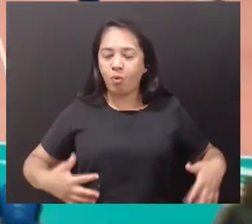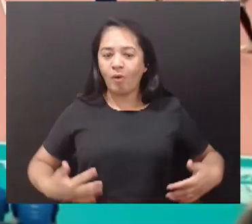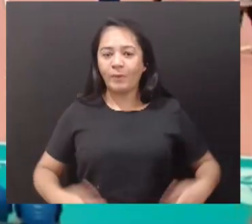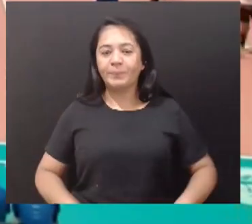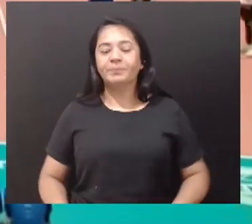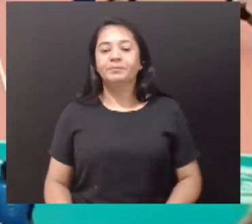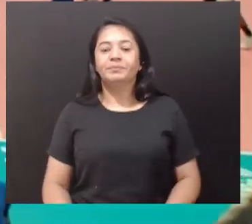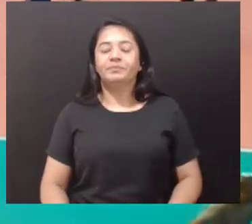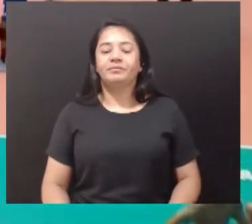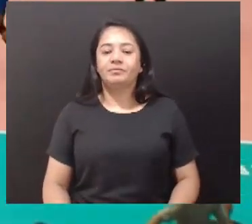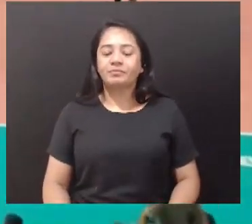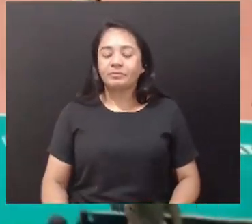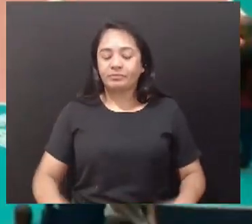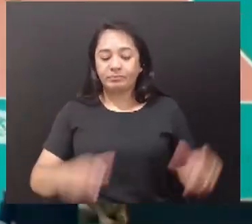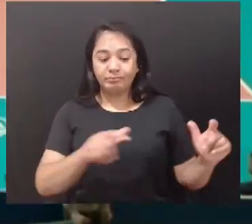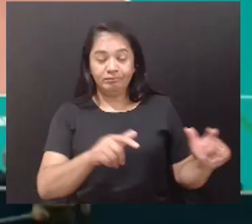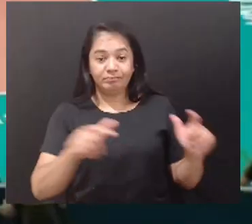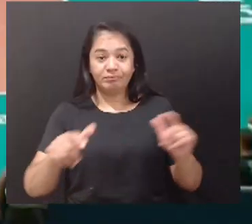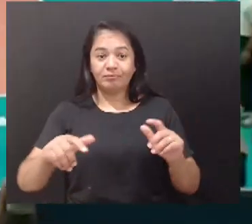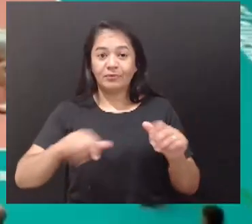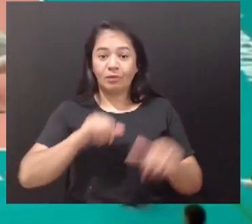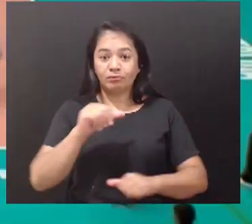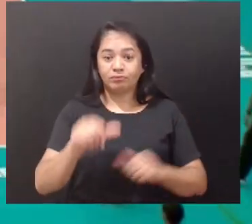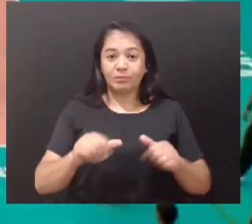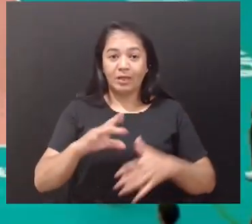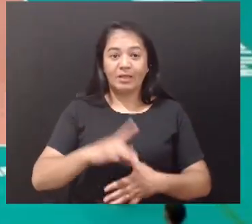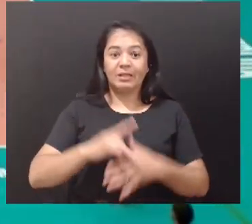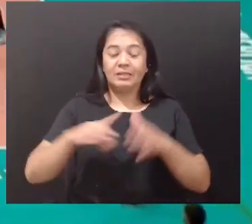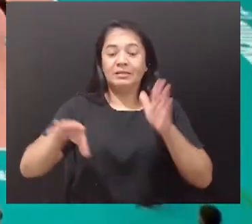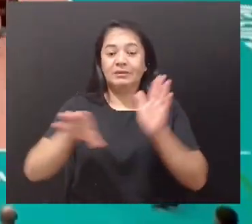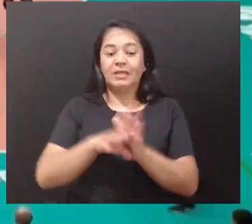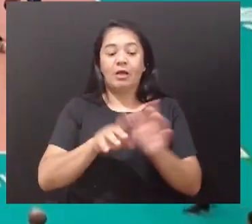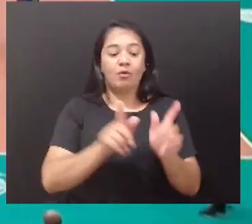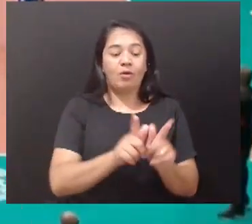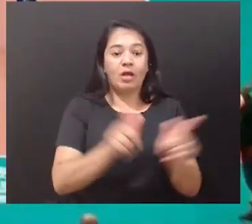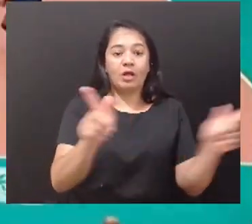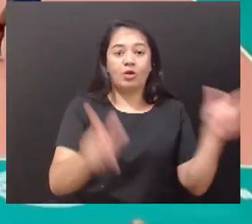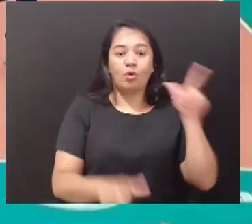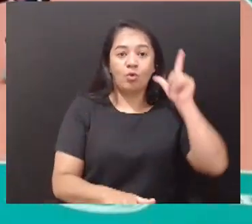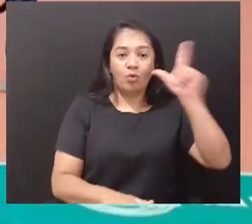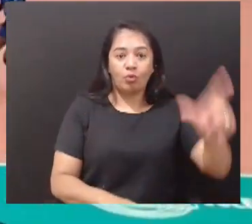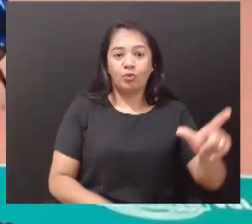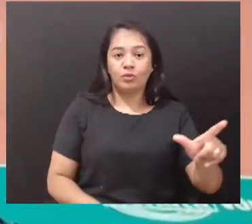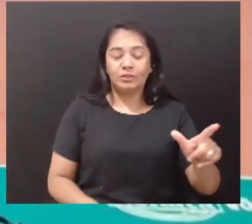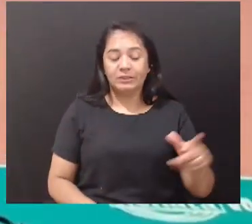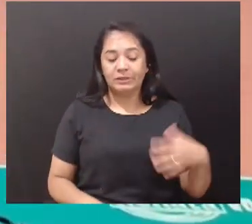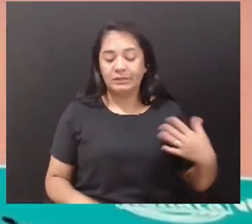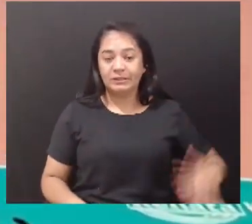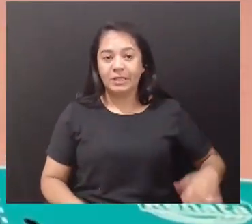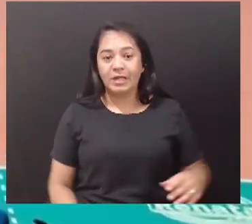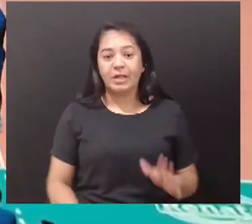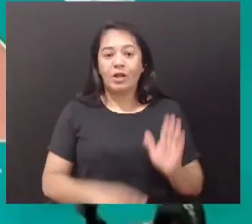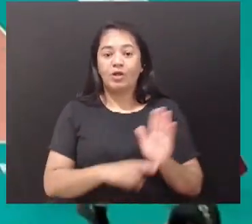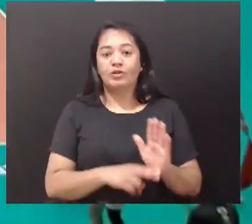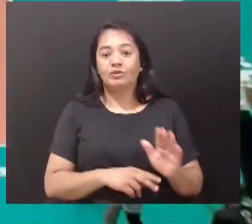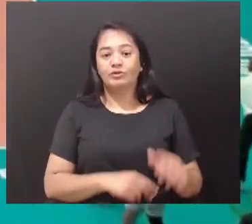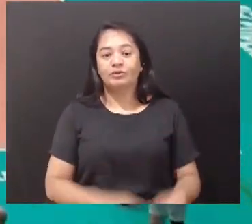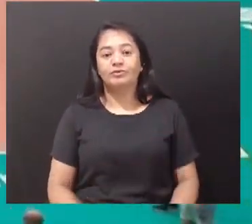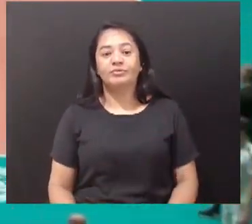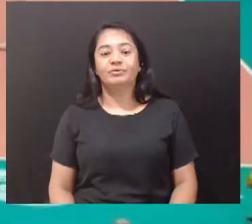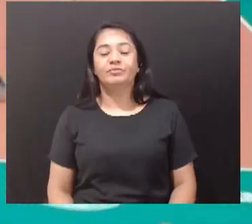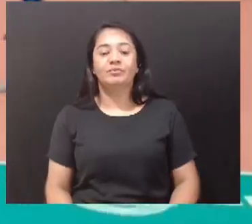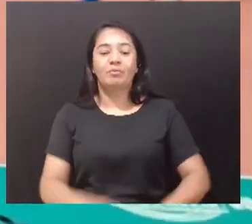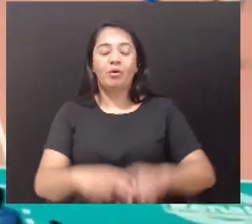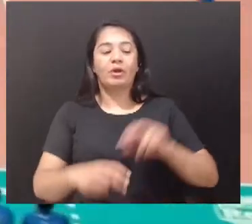times se alternaram na liderança até Guarulhos conseguir abrir vantagem com as viradas de Vinícius Miranda e